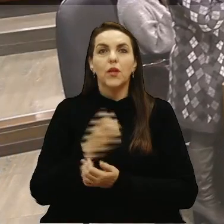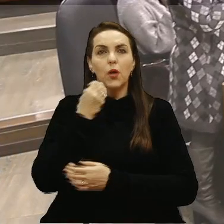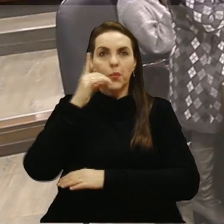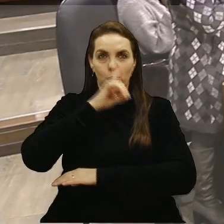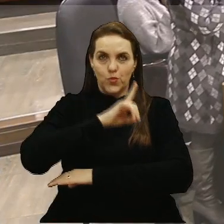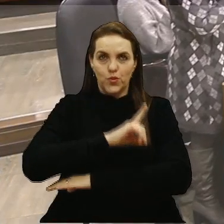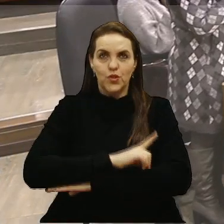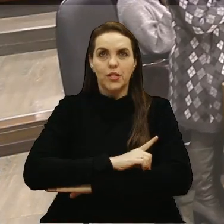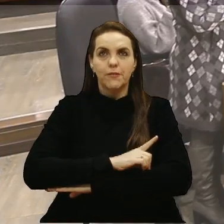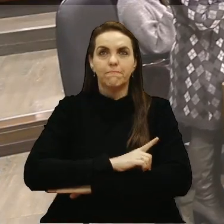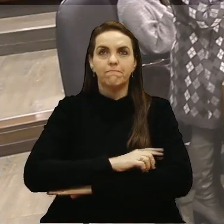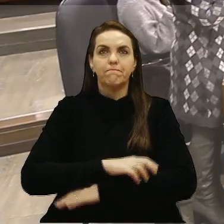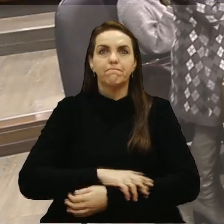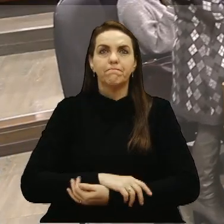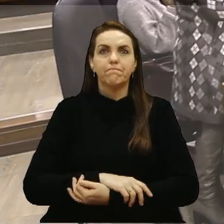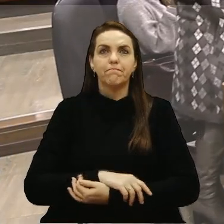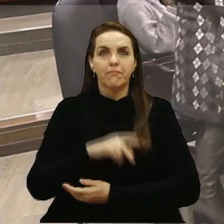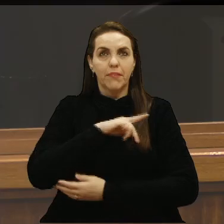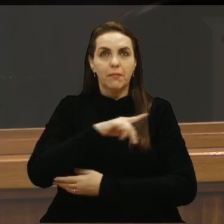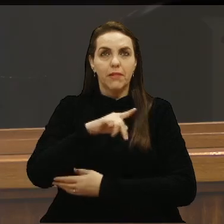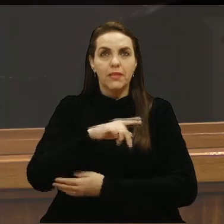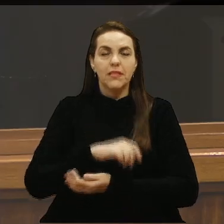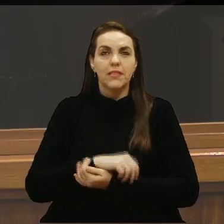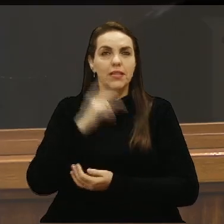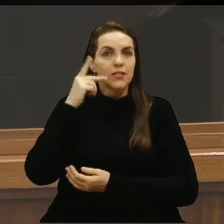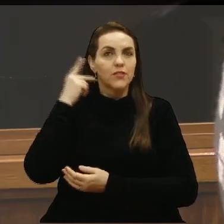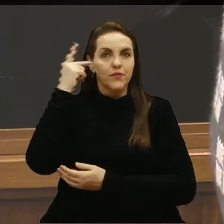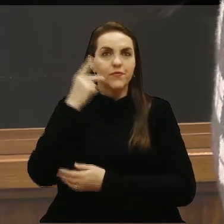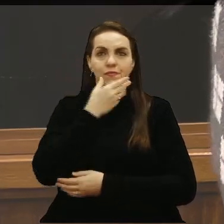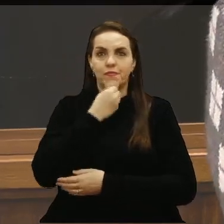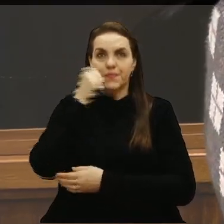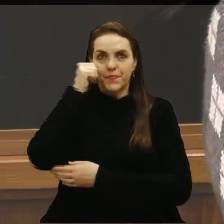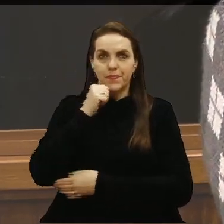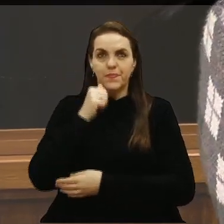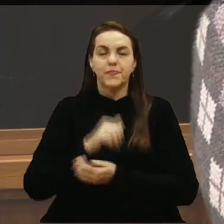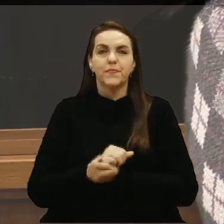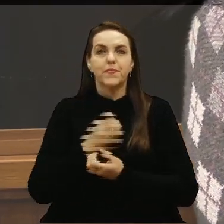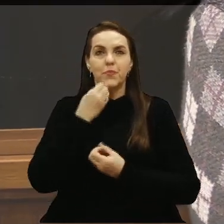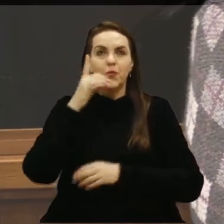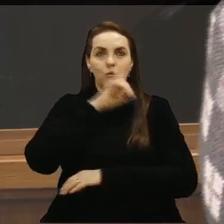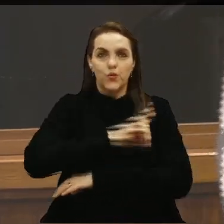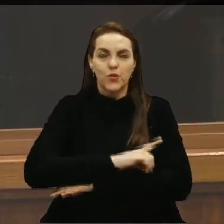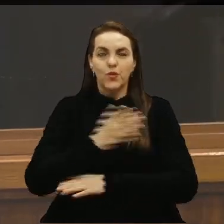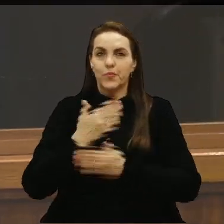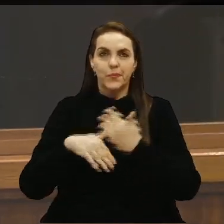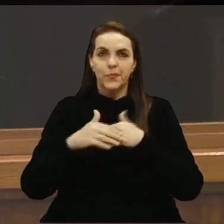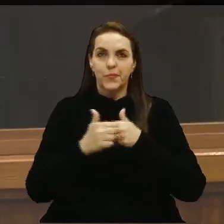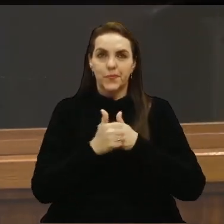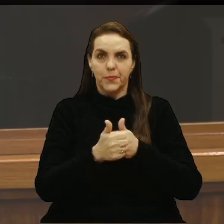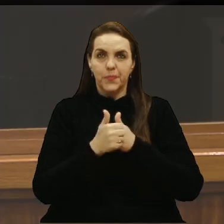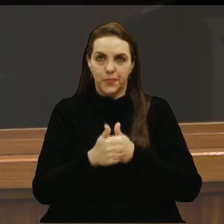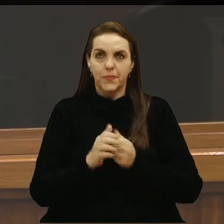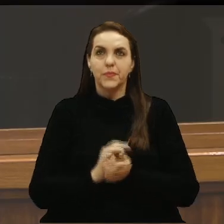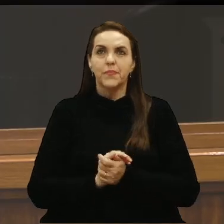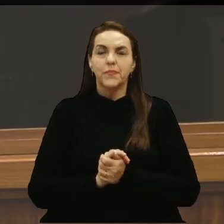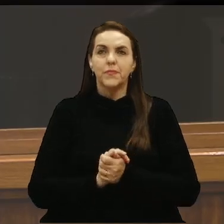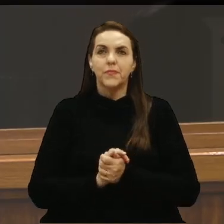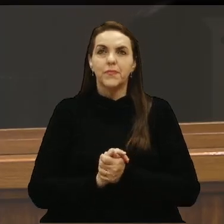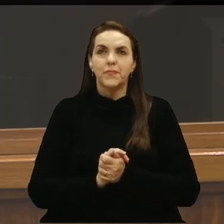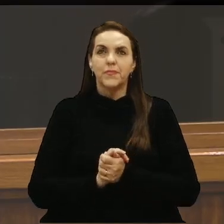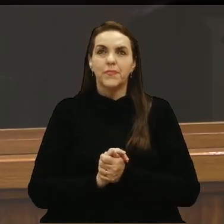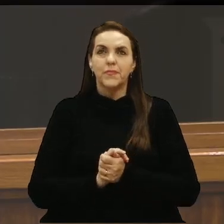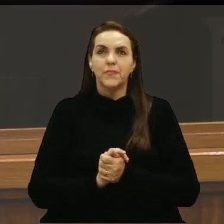Bom dia, presidente, vereadores, vereadoras. Bom dia quem nos acompanha aqui, cheio de novo